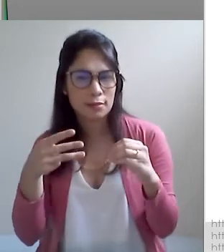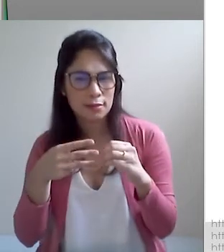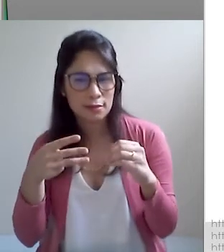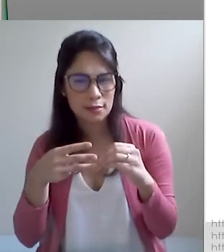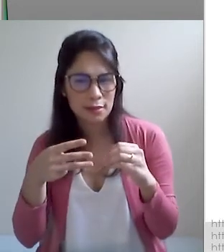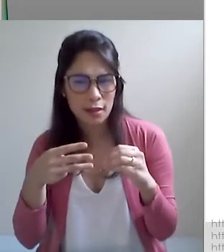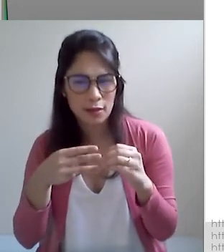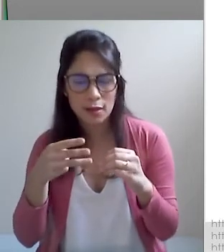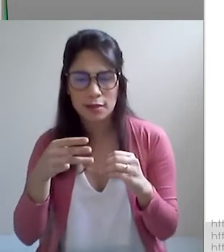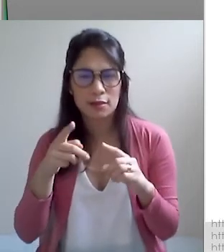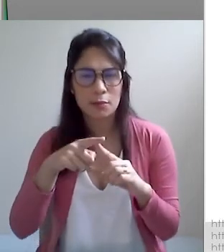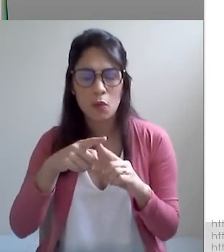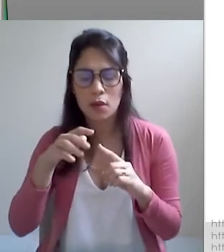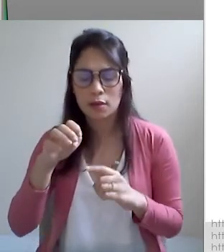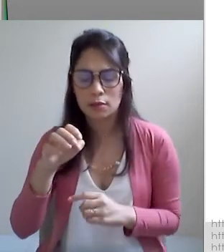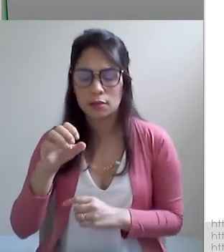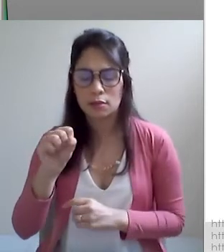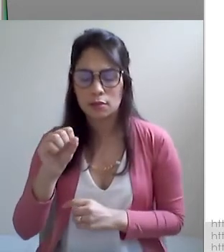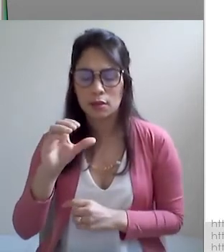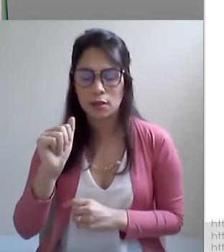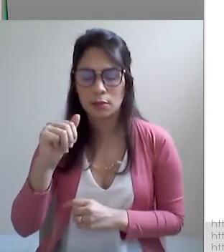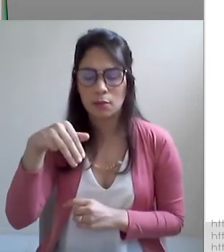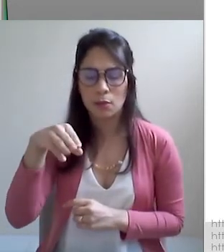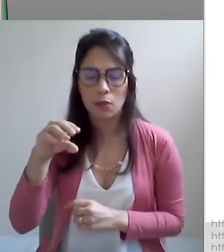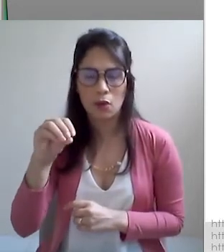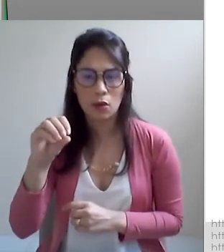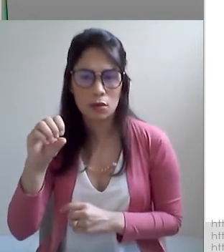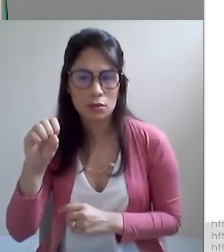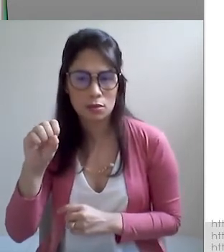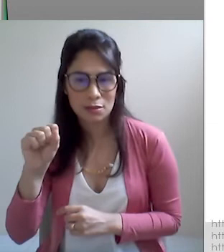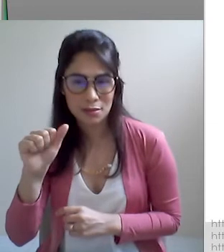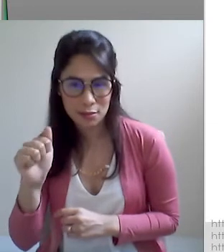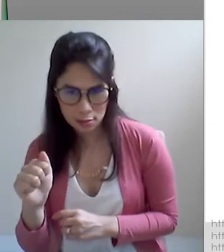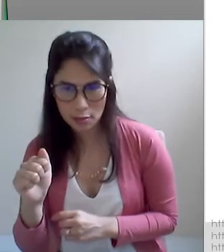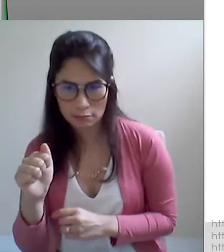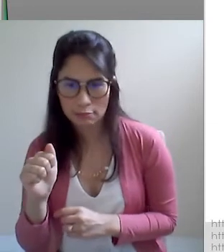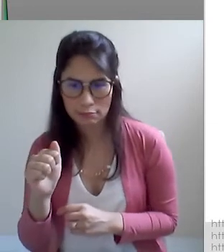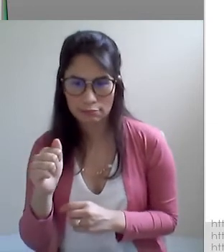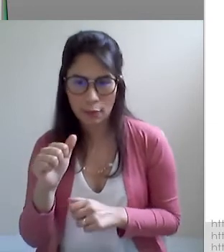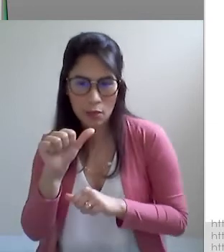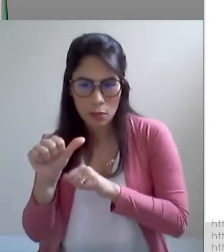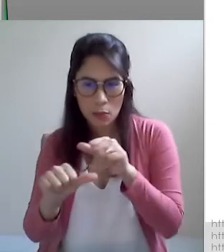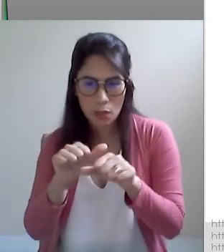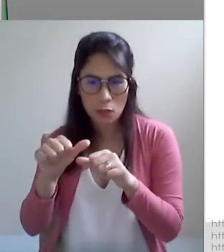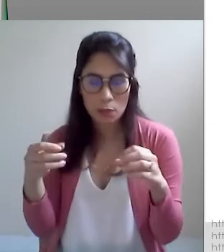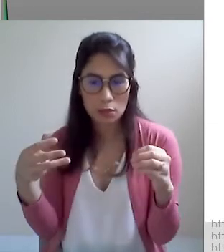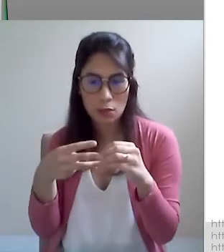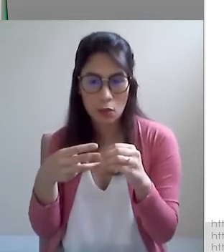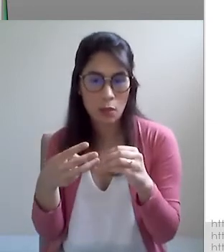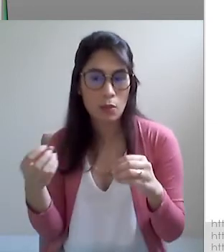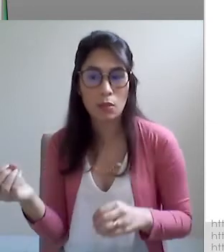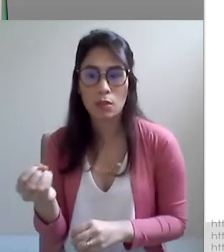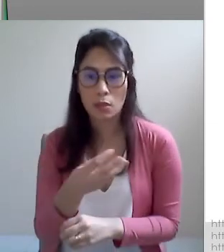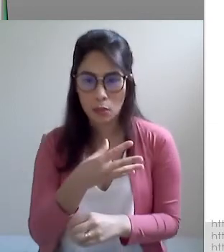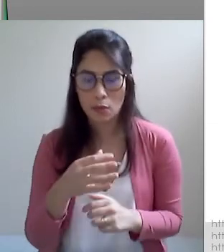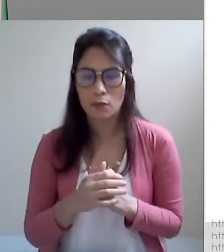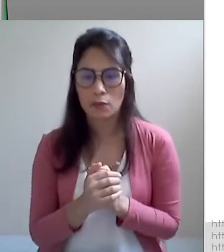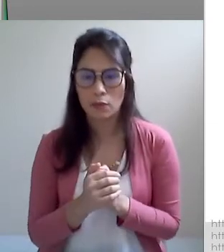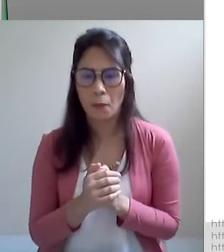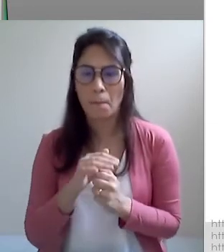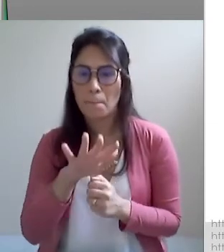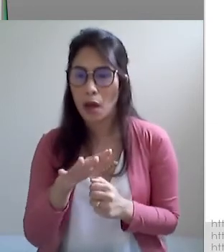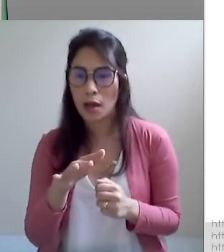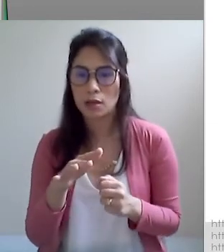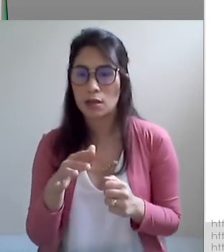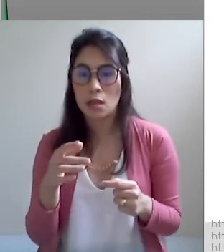São células pavimentosas ou escamosas que originarão os osteoblastos. Apesar das células serem